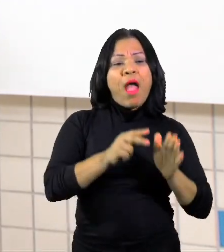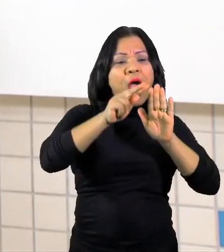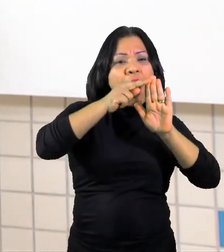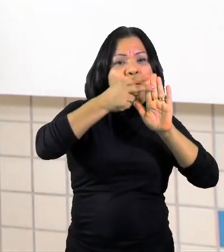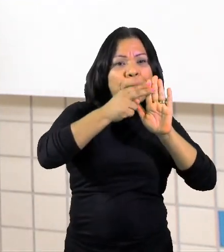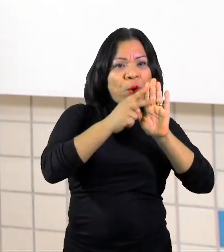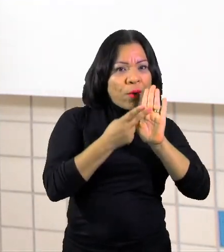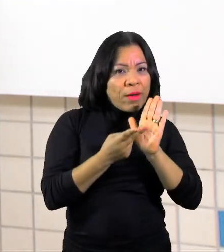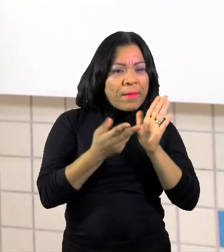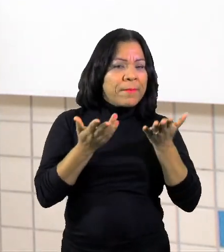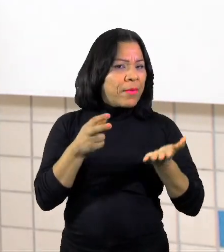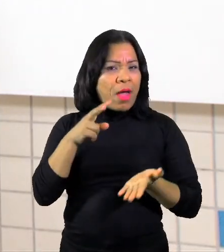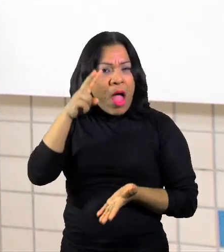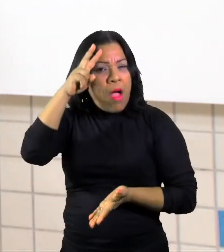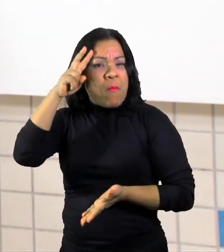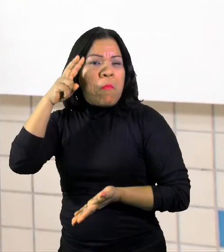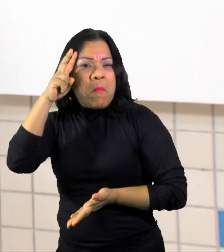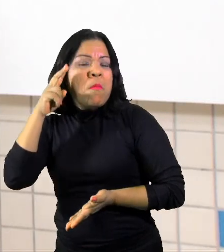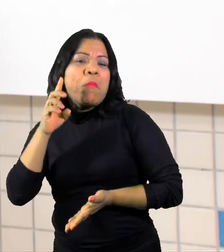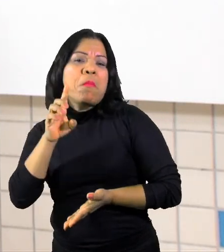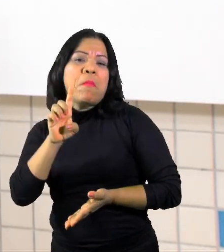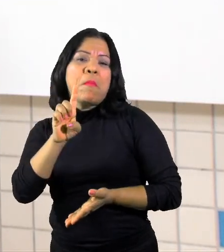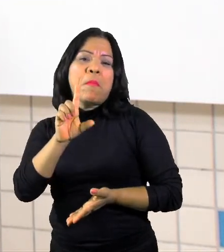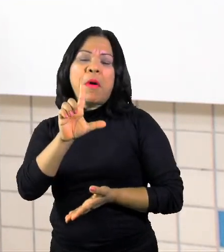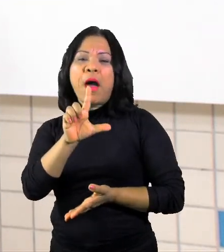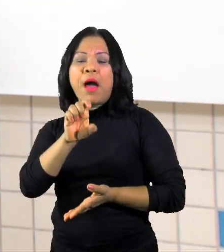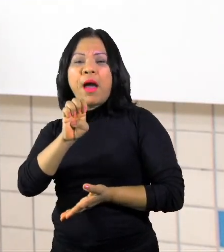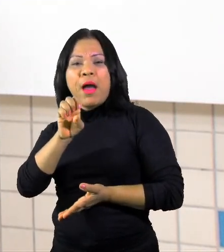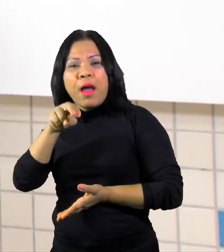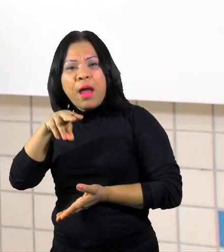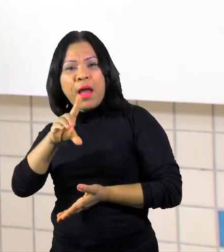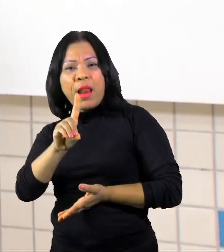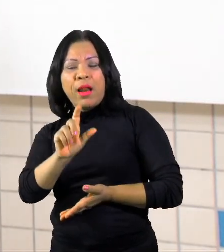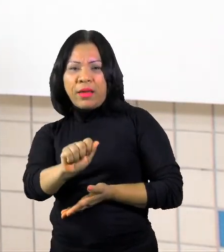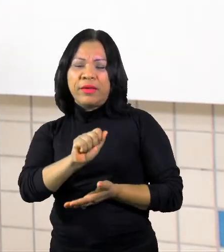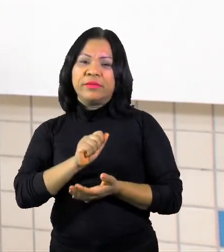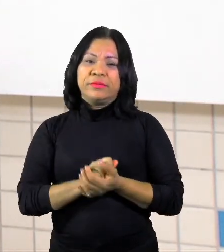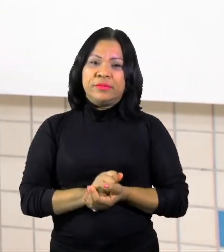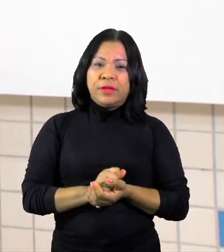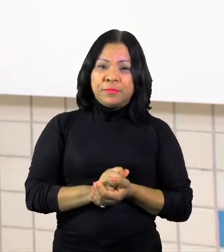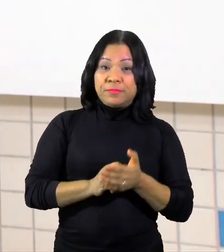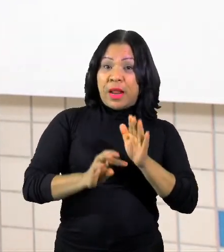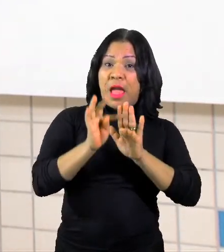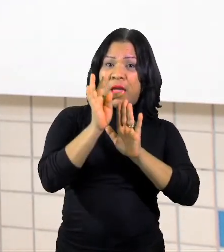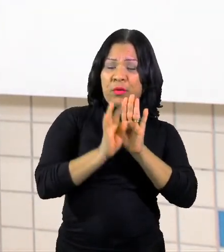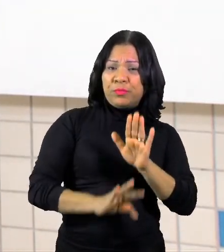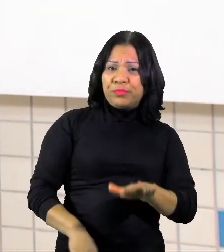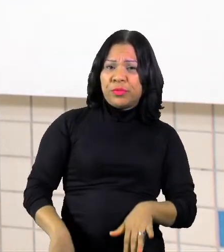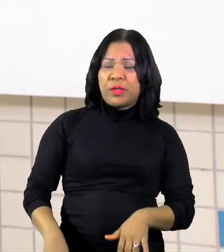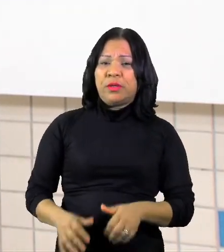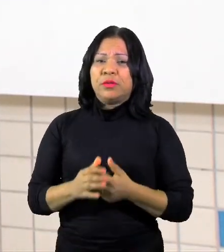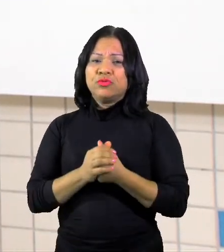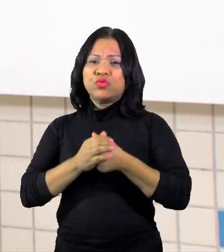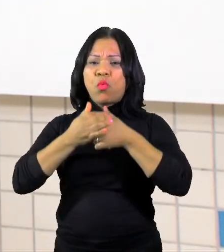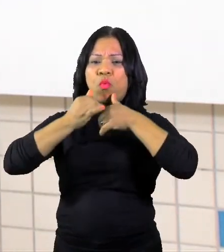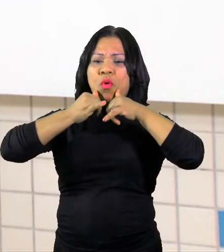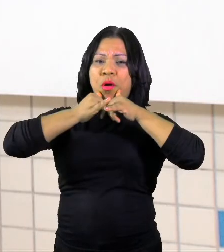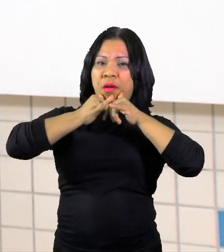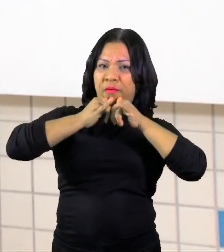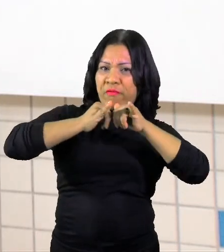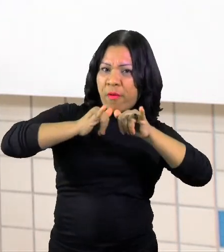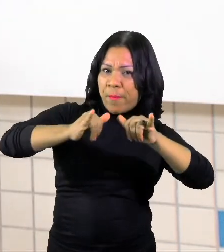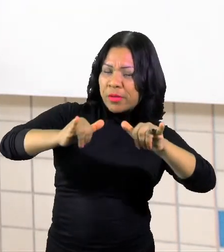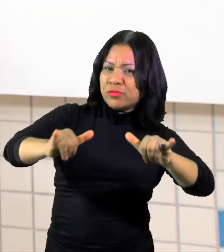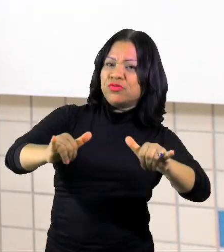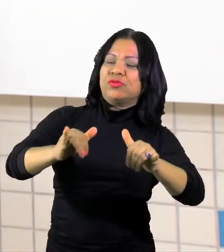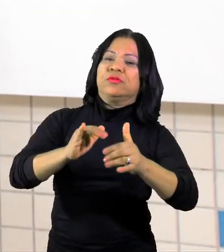lenda? É um texto informativo que está nos passando uma